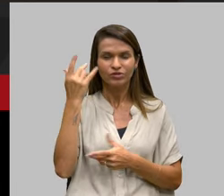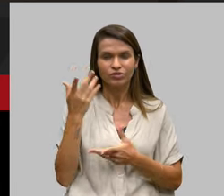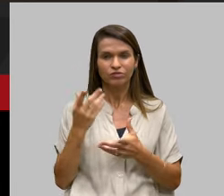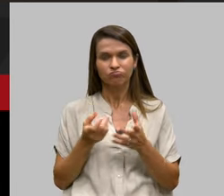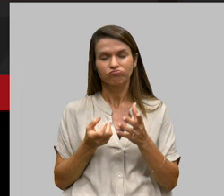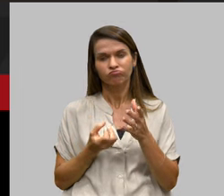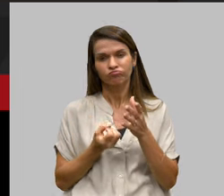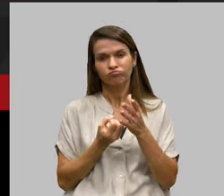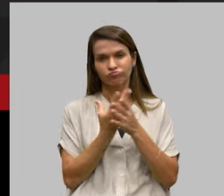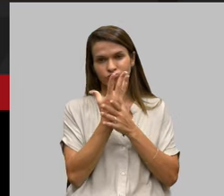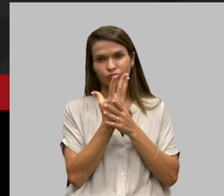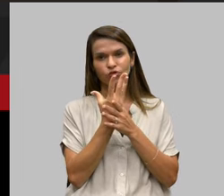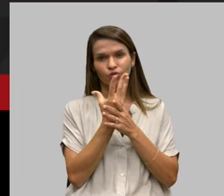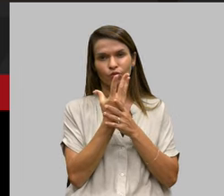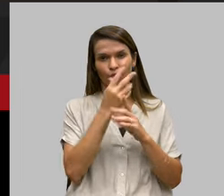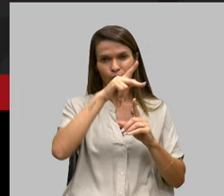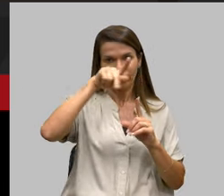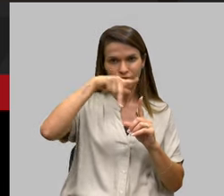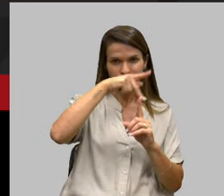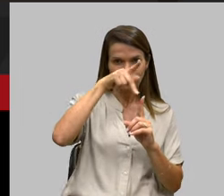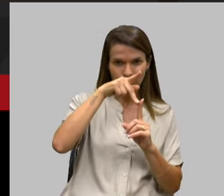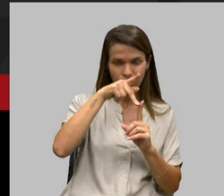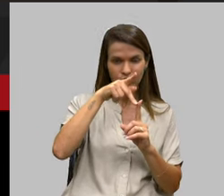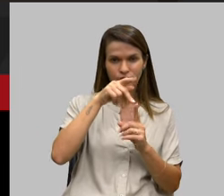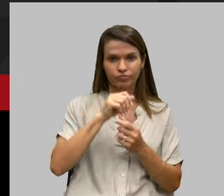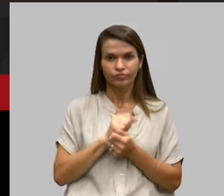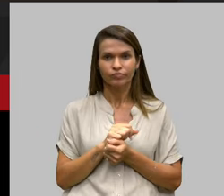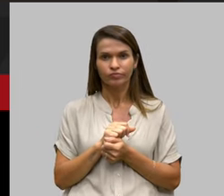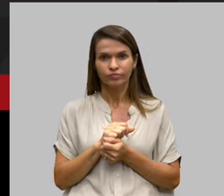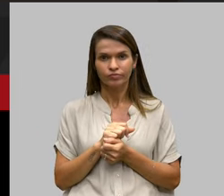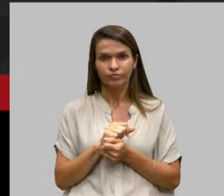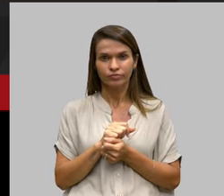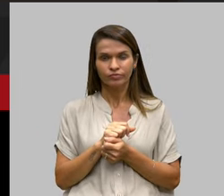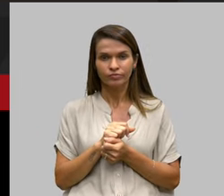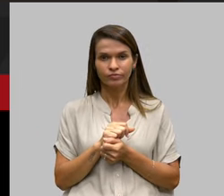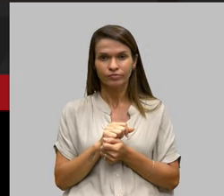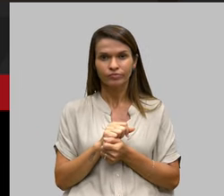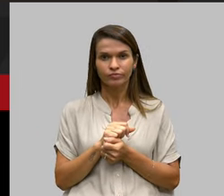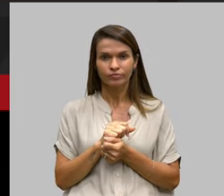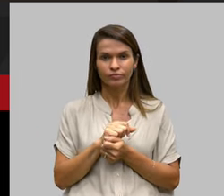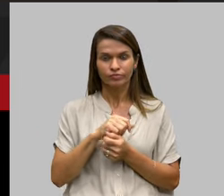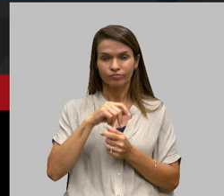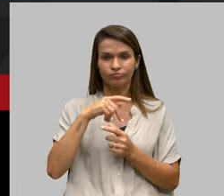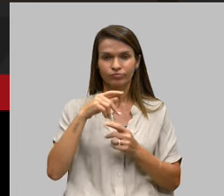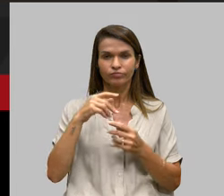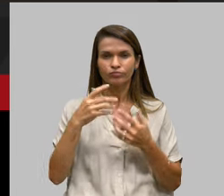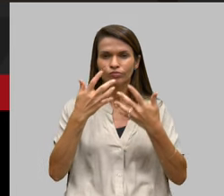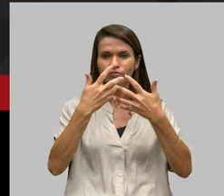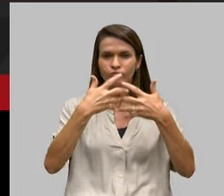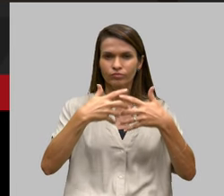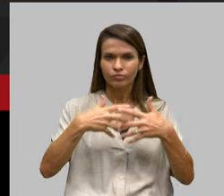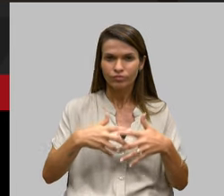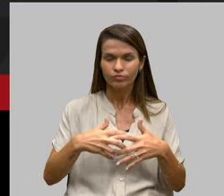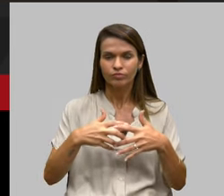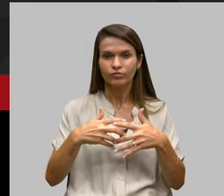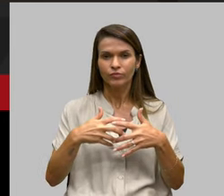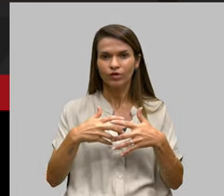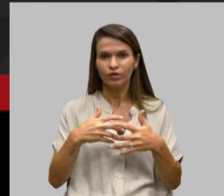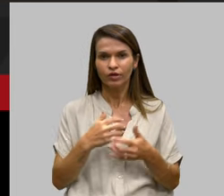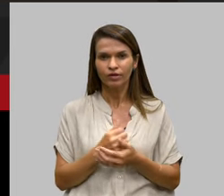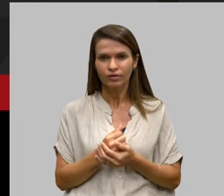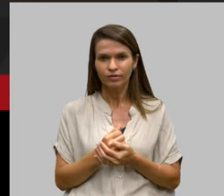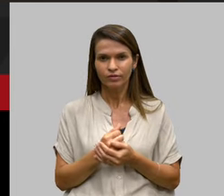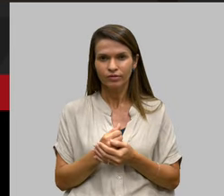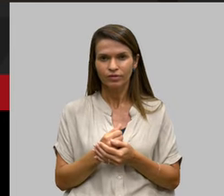social pode passando por favor então a Previdência do do funcionalismo tem sua Gênese desde